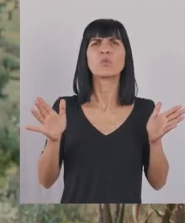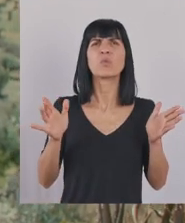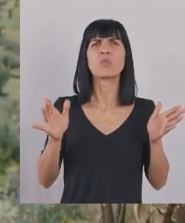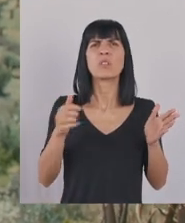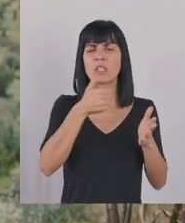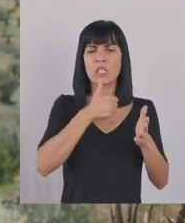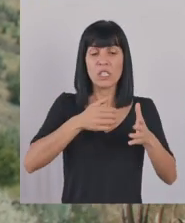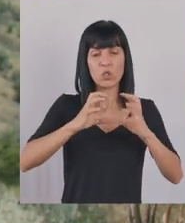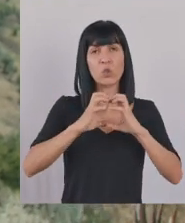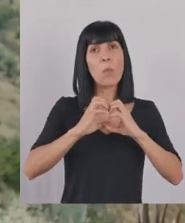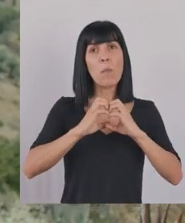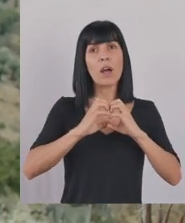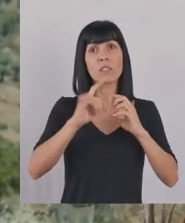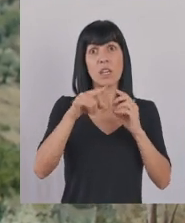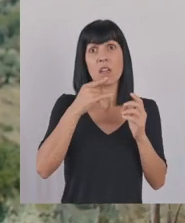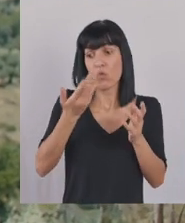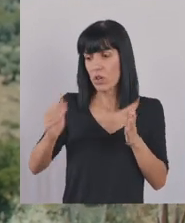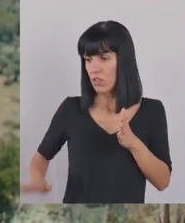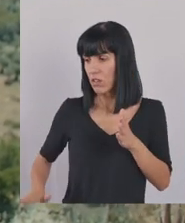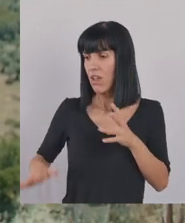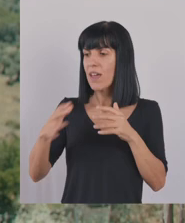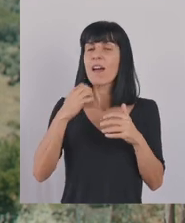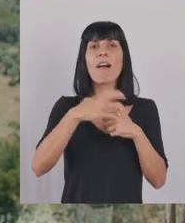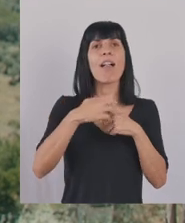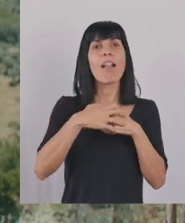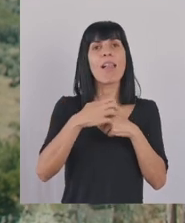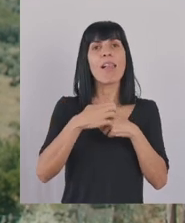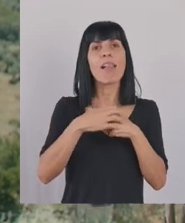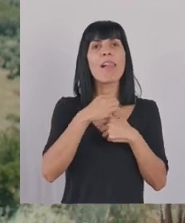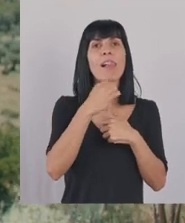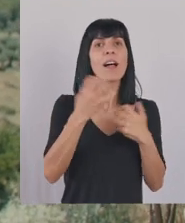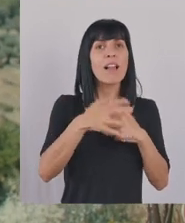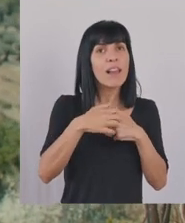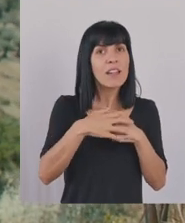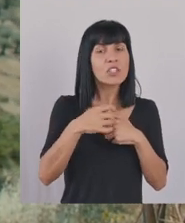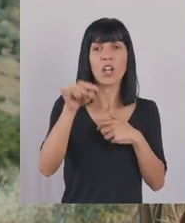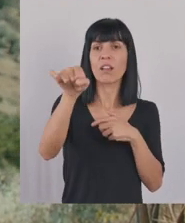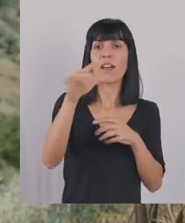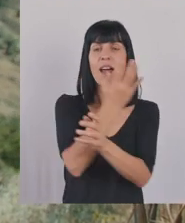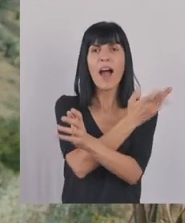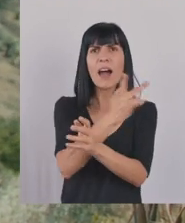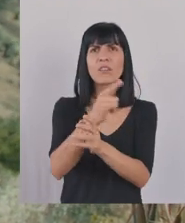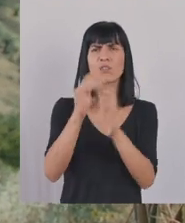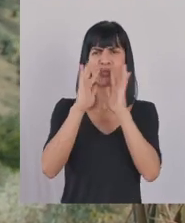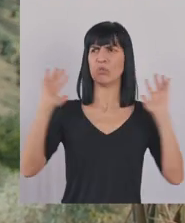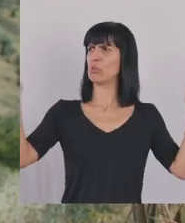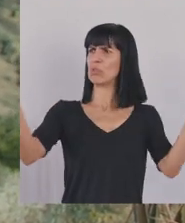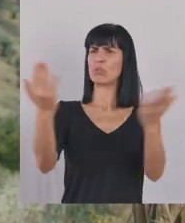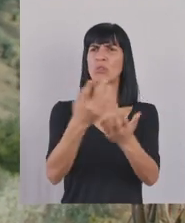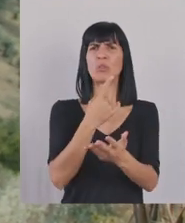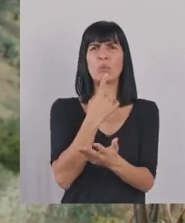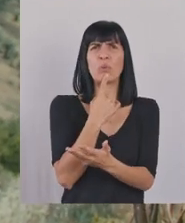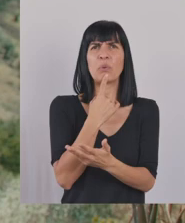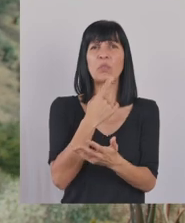Era tudo tomate. E quando era pequenino era laranjais, pá. Quando era pequenino era olival e laranjal e